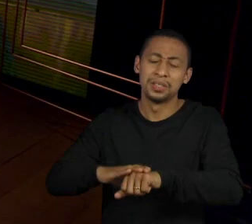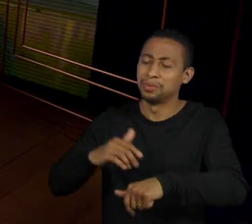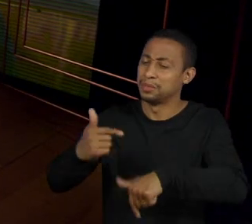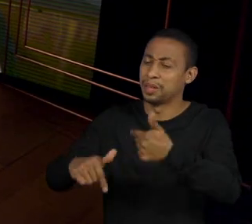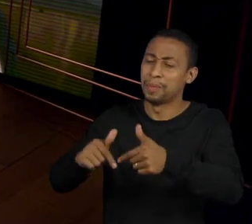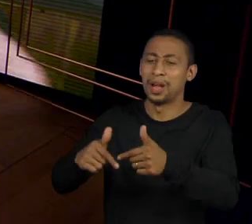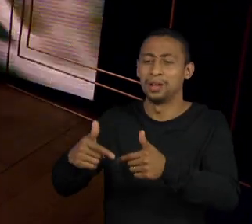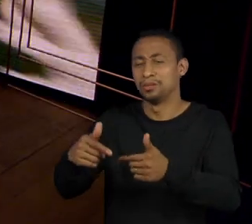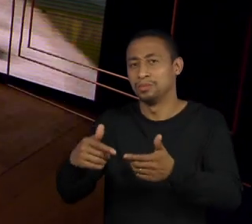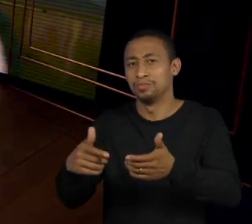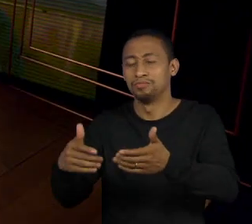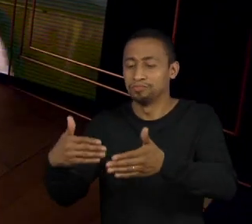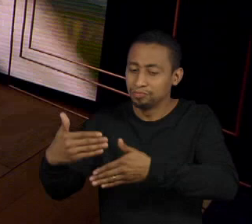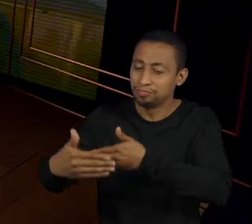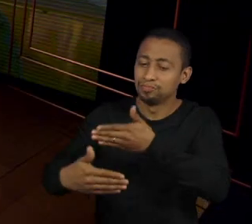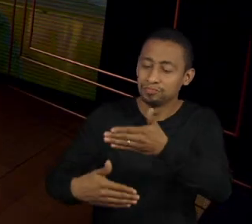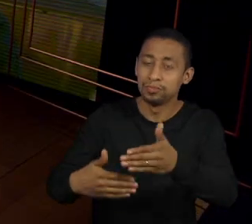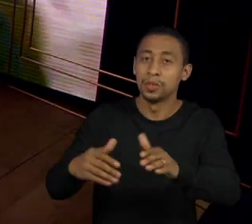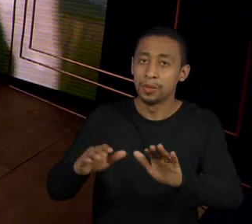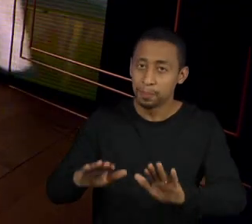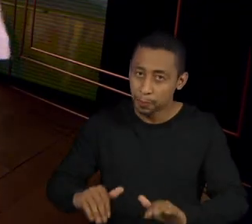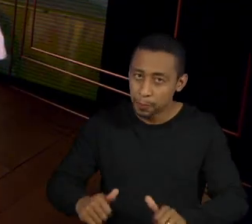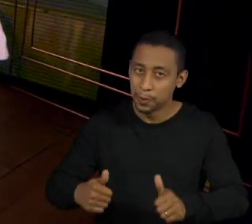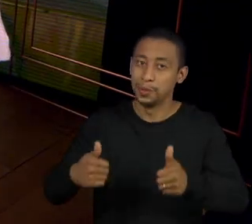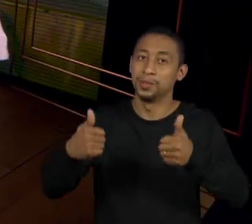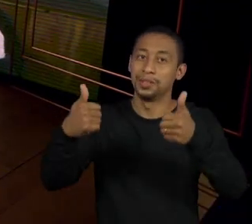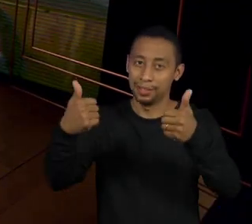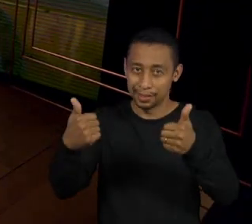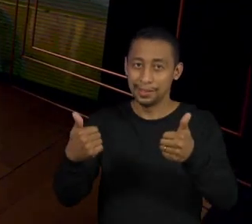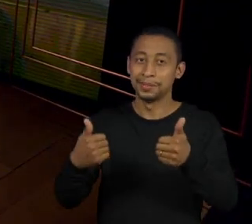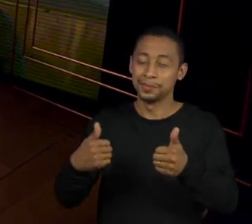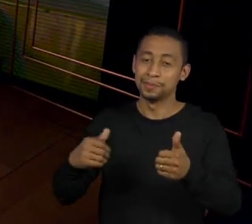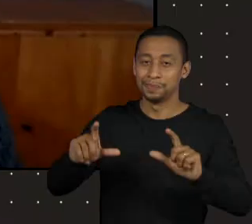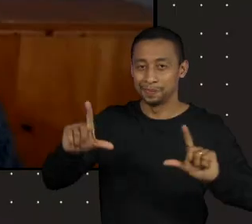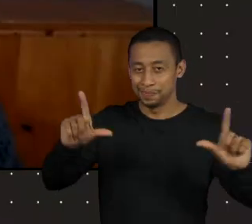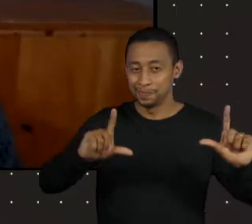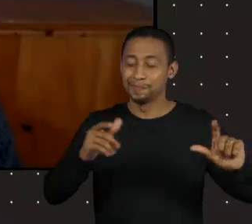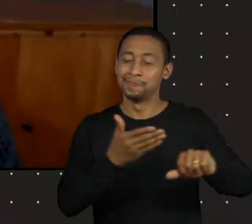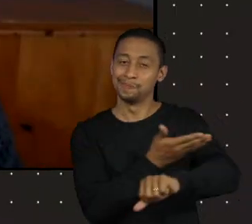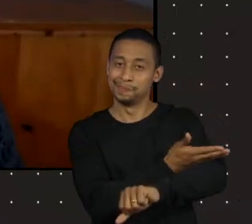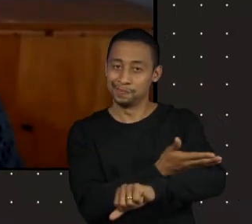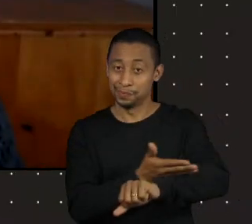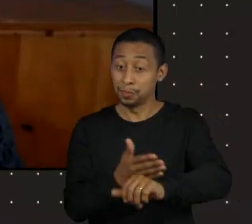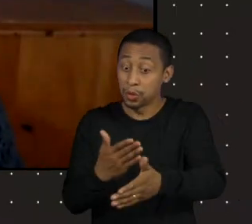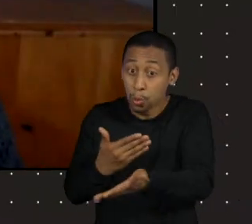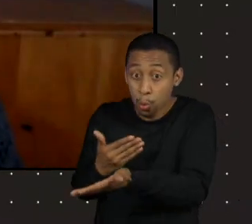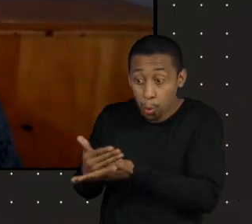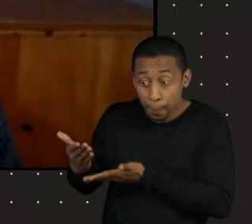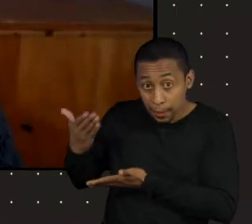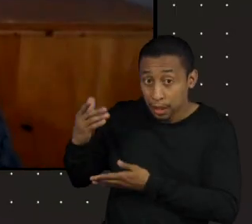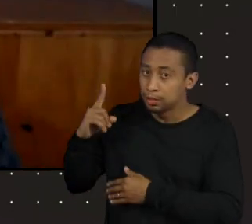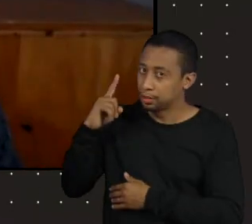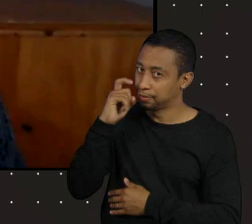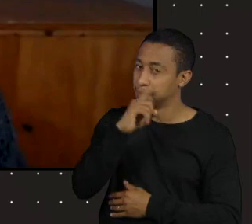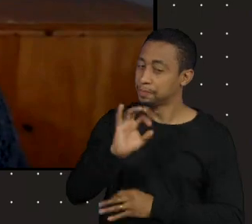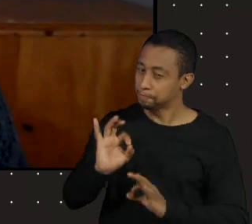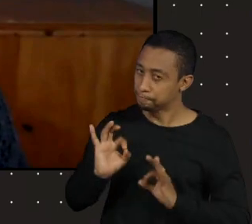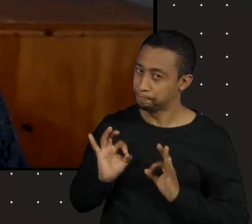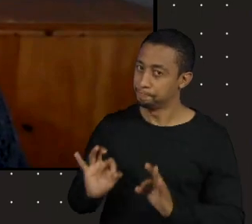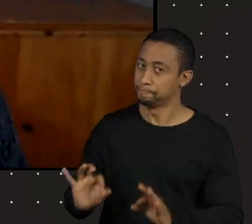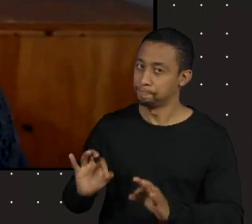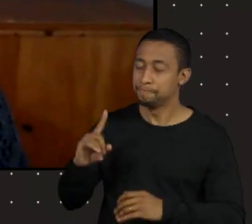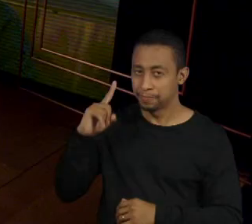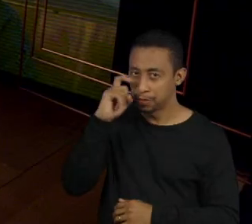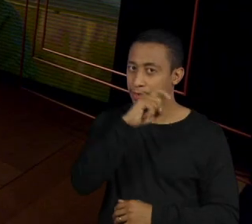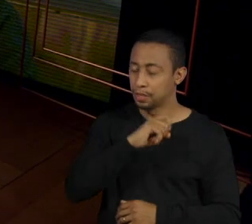trabalhos e fui melhorando essa desenvoltura com a TV, mas o primeiro momento foi um momento bem difícil mesmo, para mim